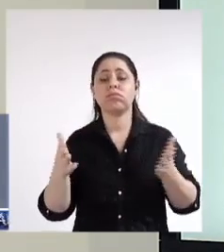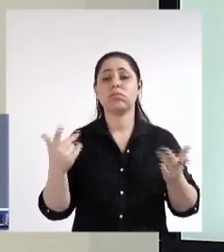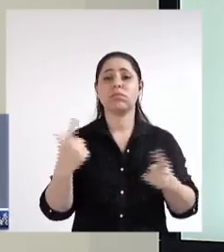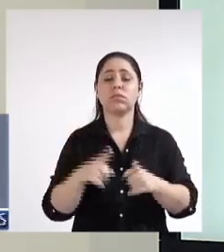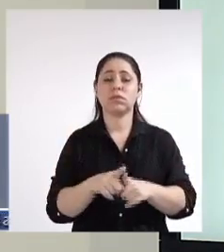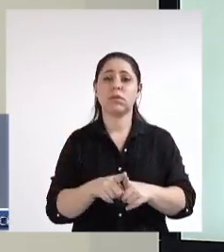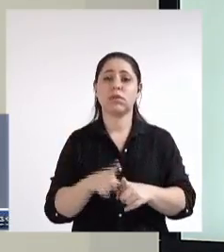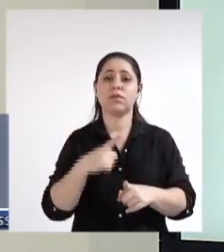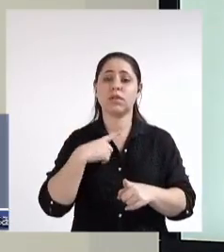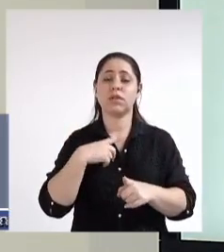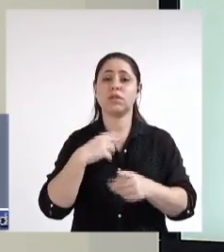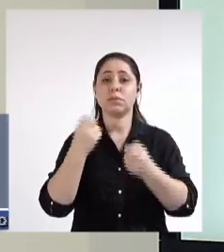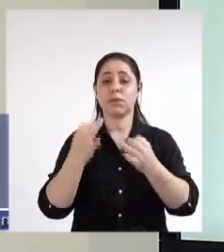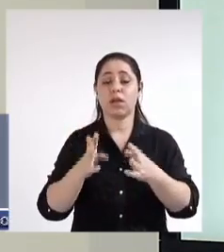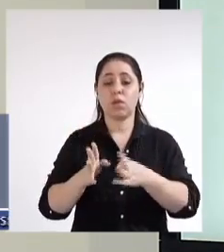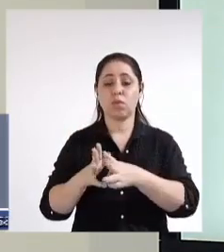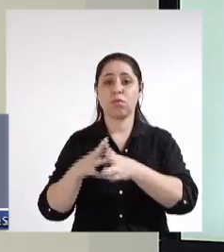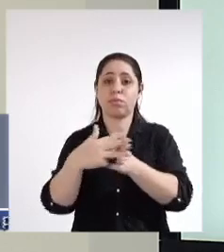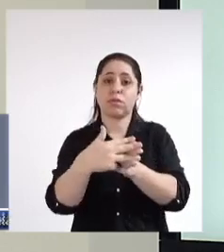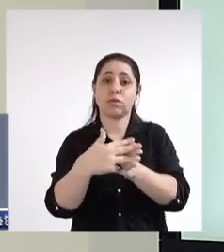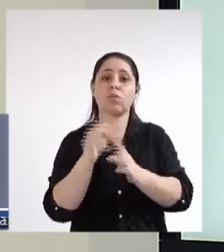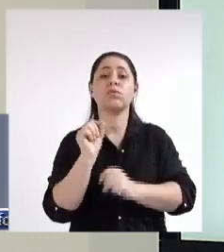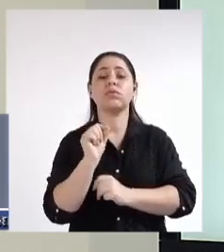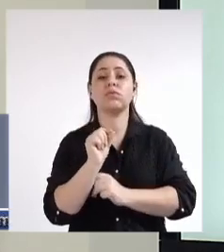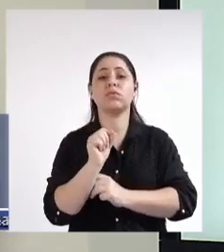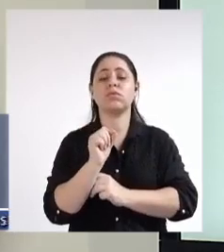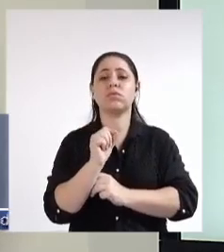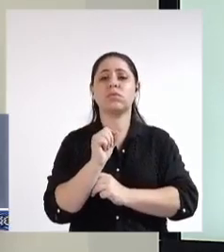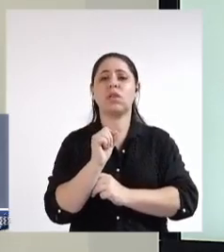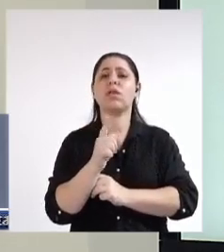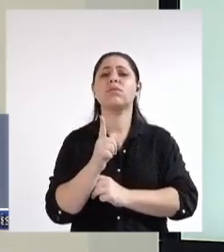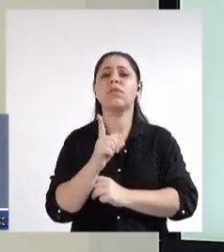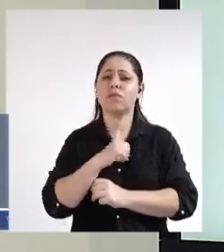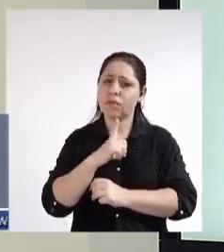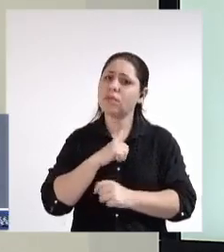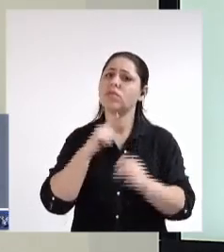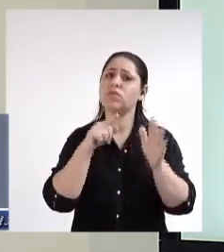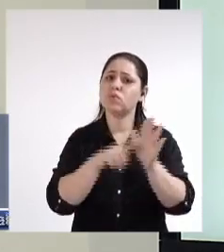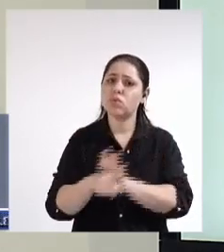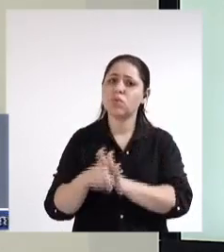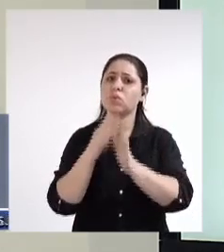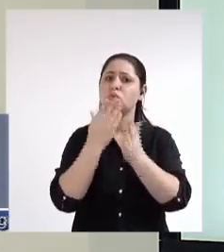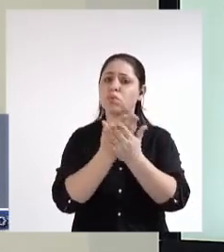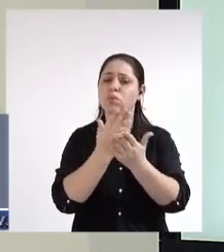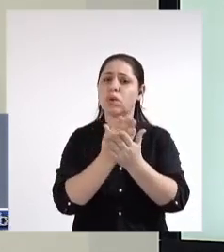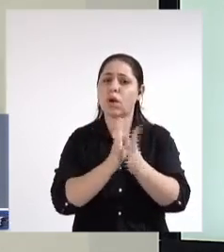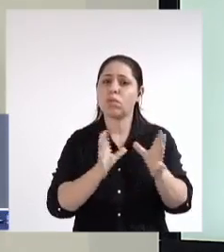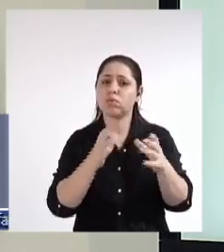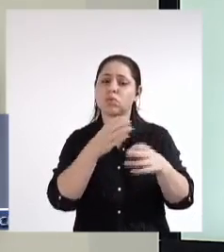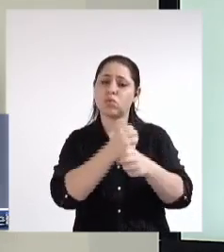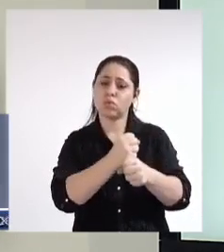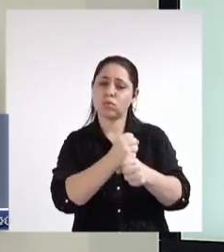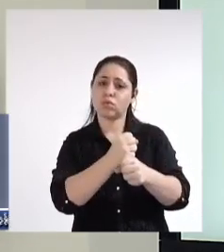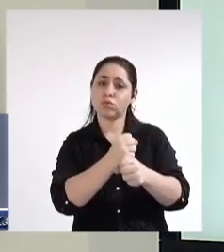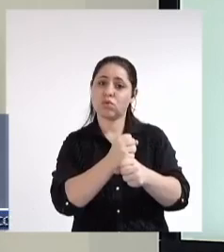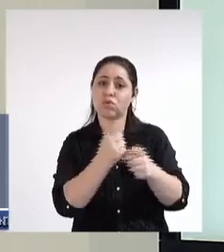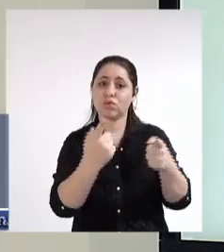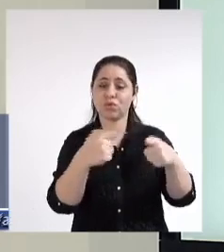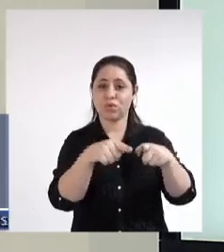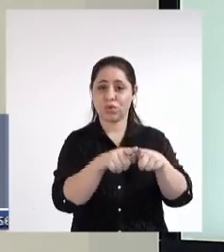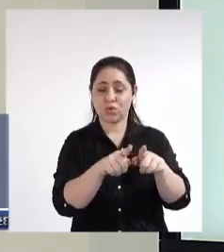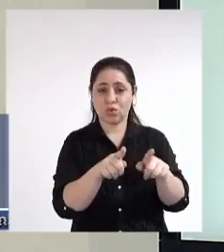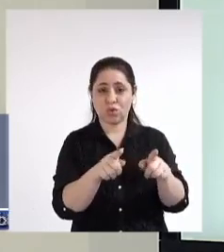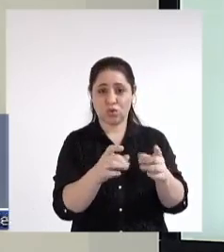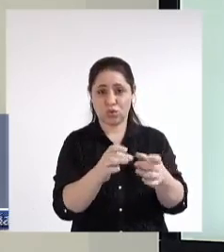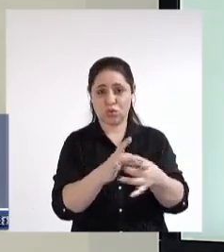também agora vou falar do parque das nações indígenas a gente até fez um estudo para poder unificar no parque estadual do prosa nesse